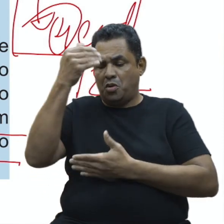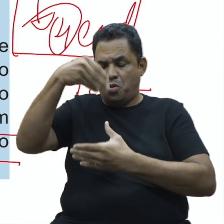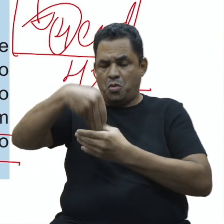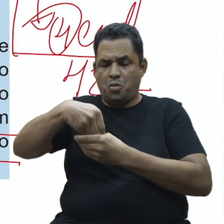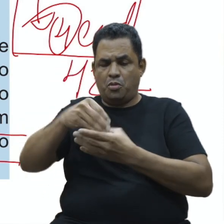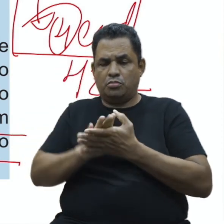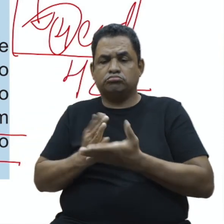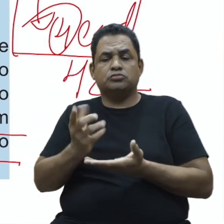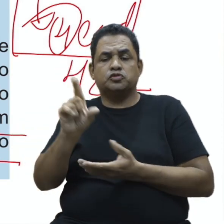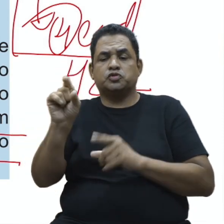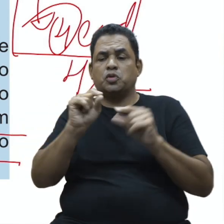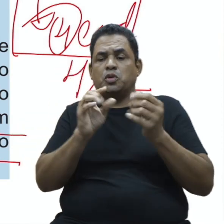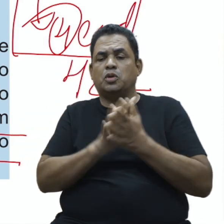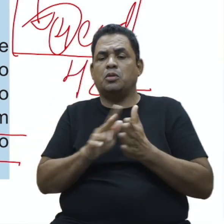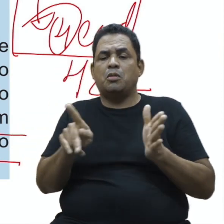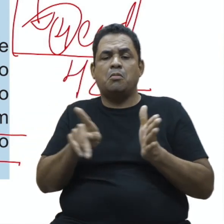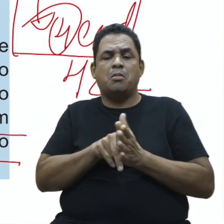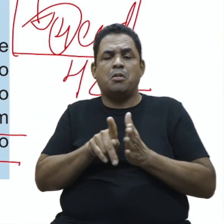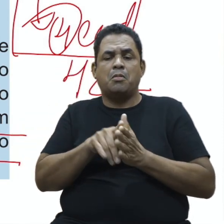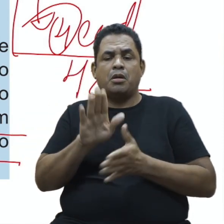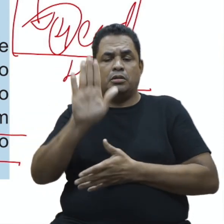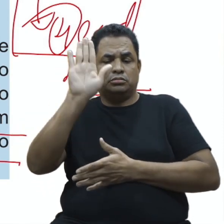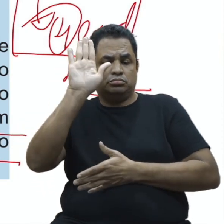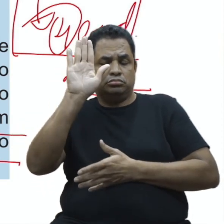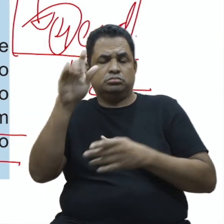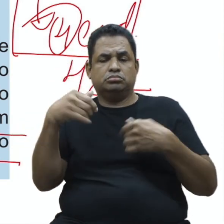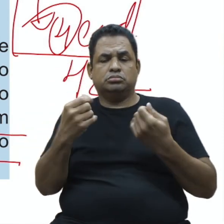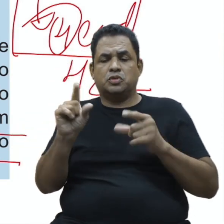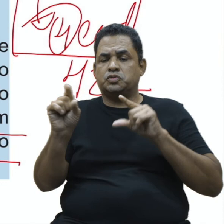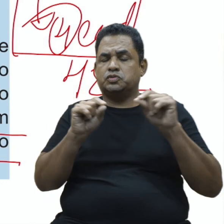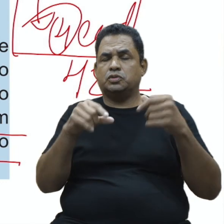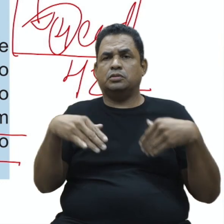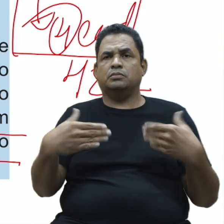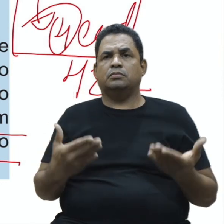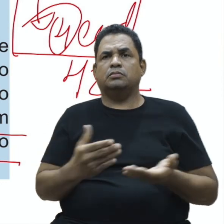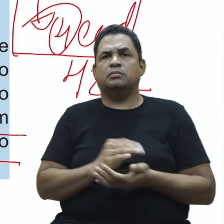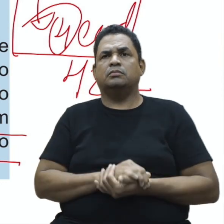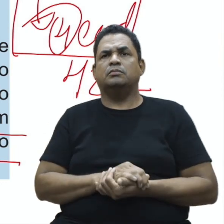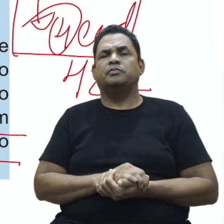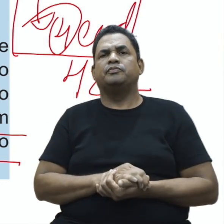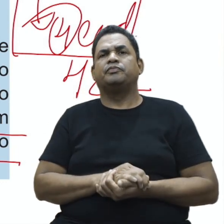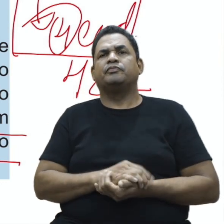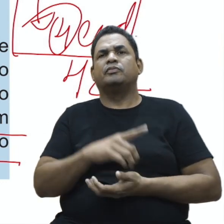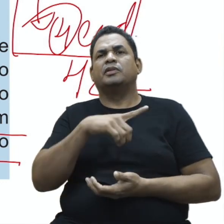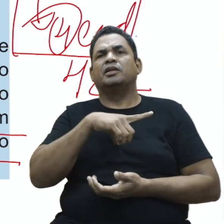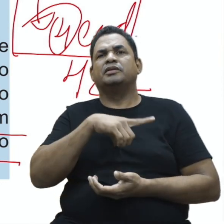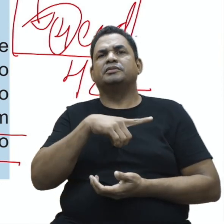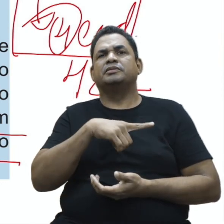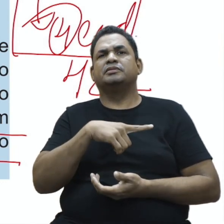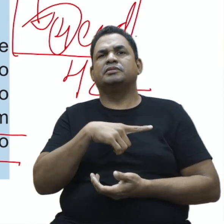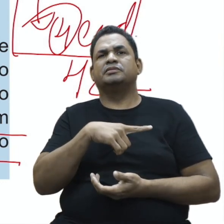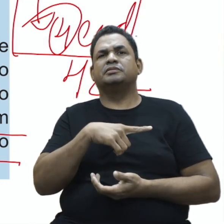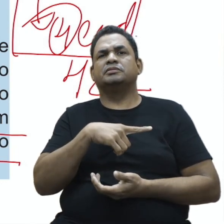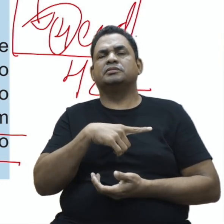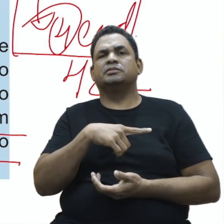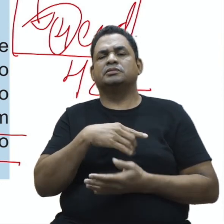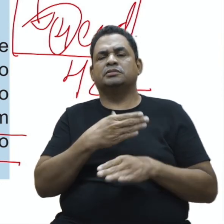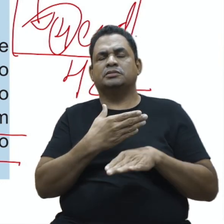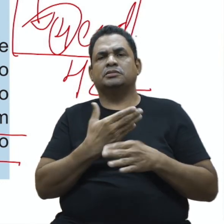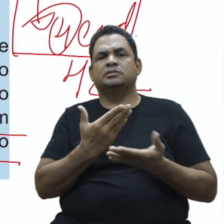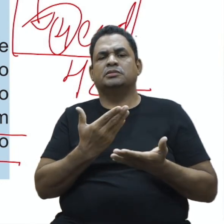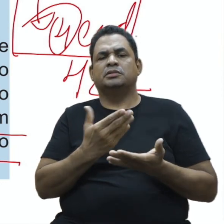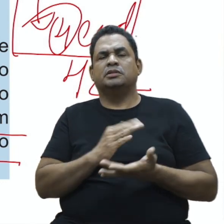seu candidato que prefere, entenderam? Então, a gente tem aqui, praticamente ele